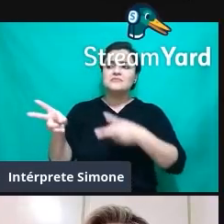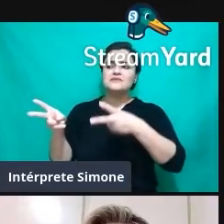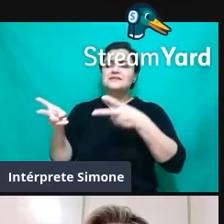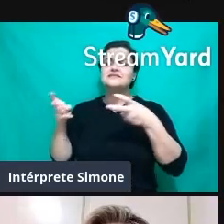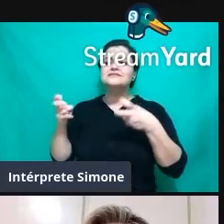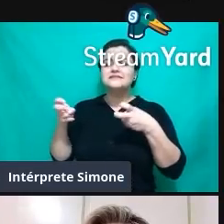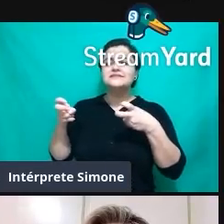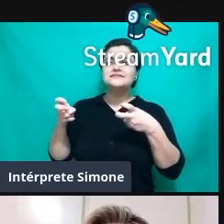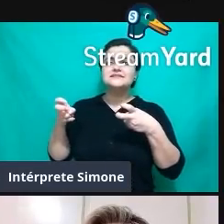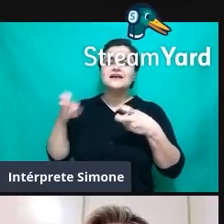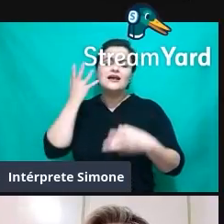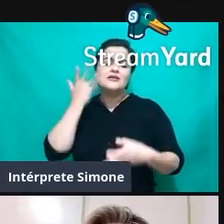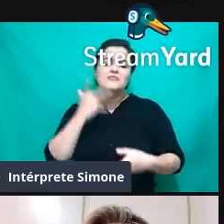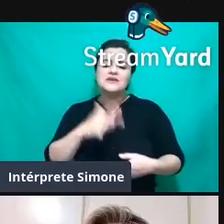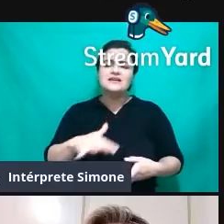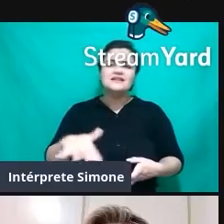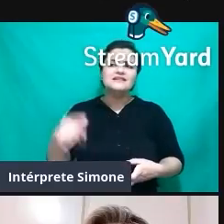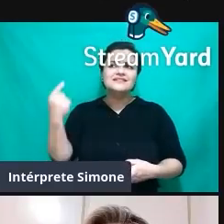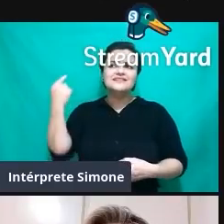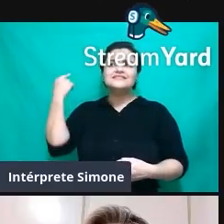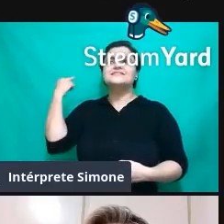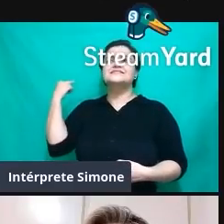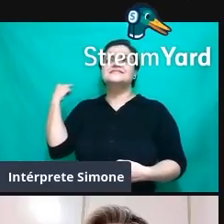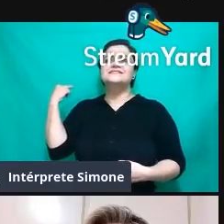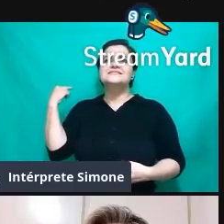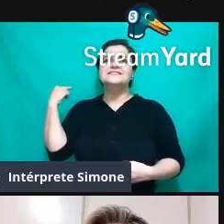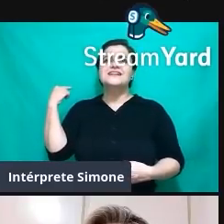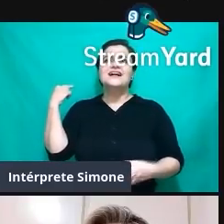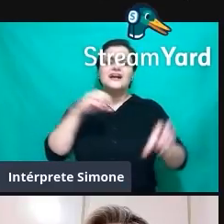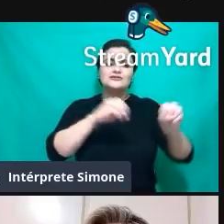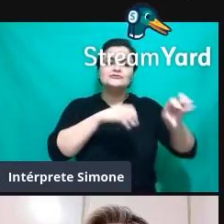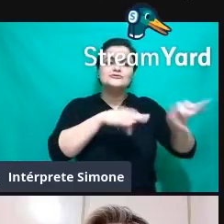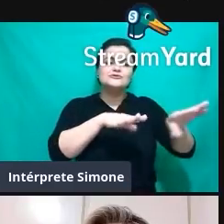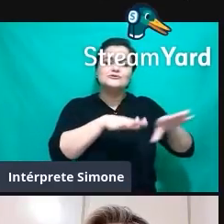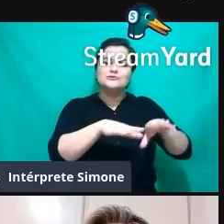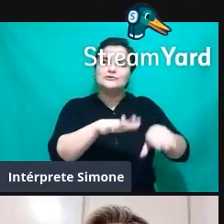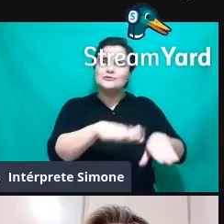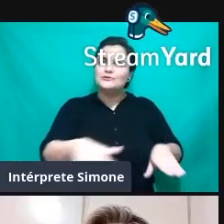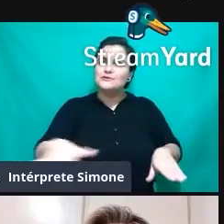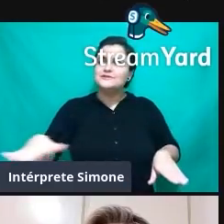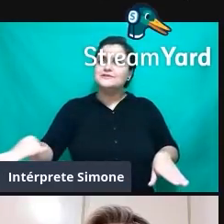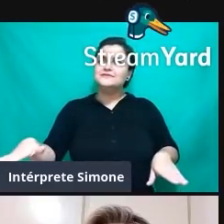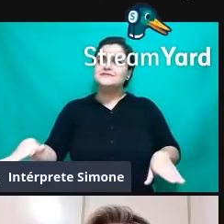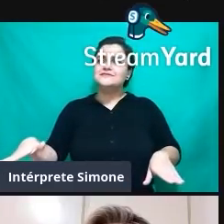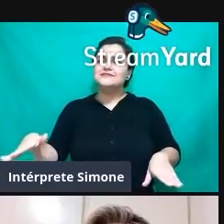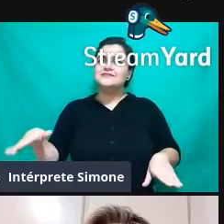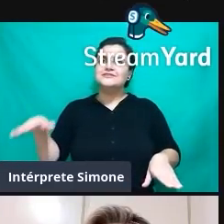e a oralidade é de outro, não é, meninas?